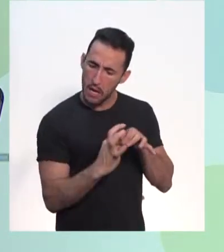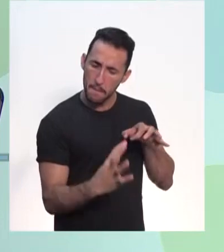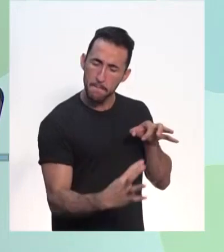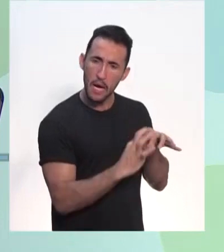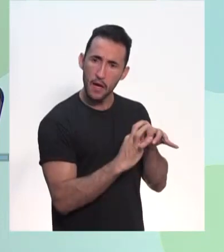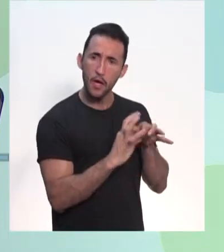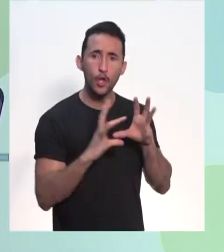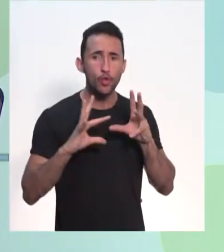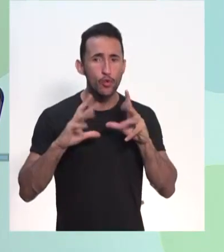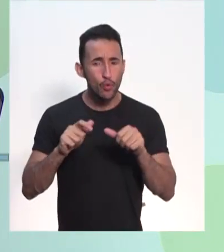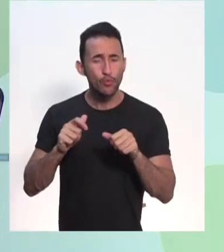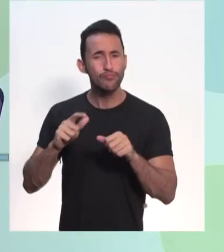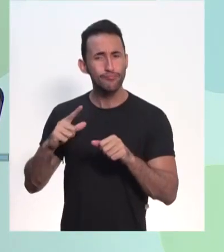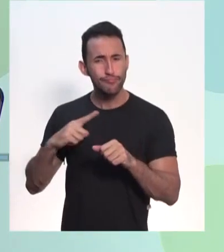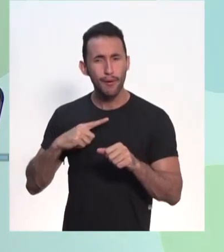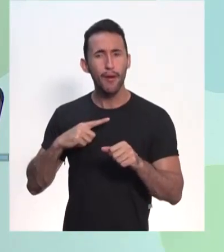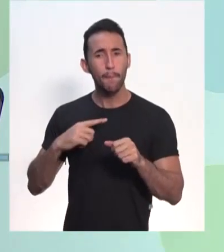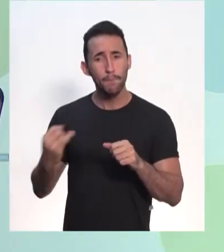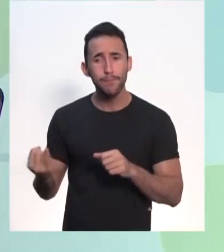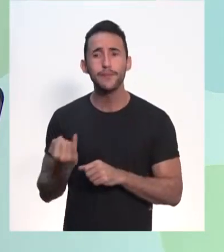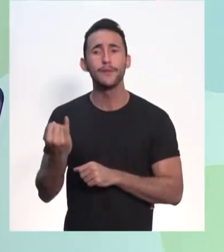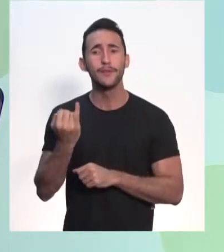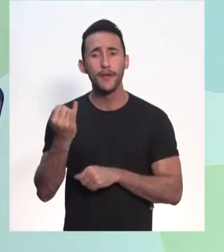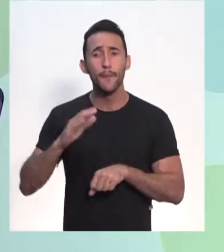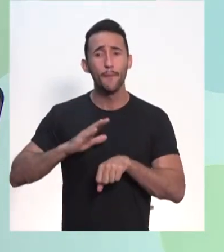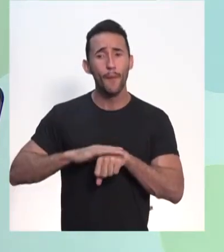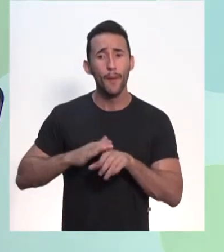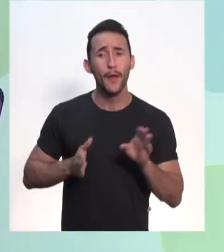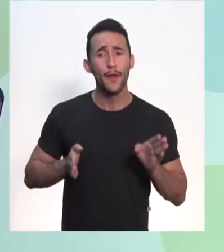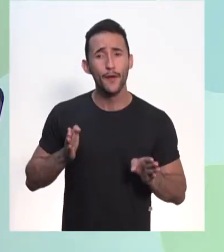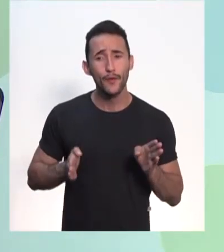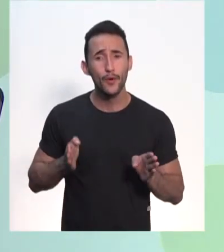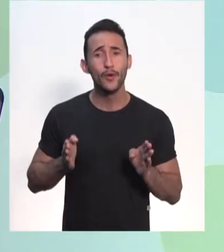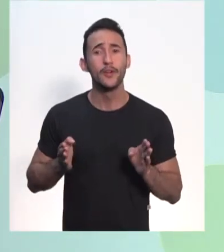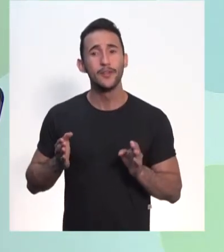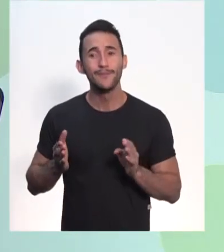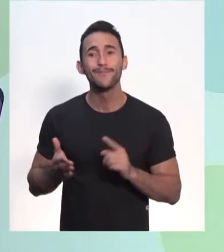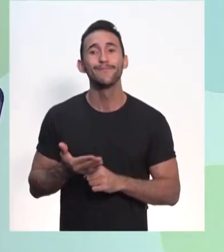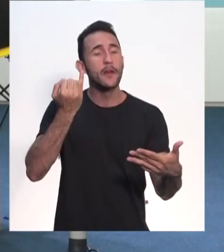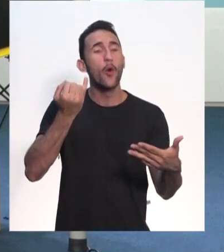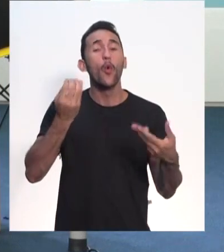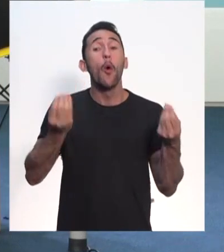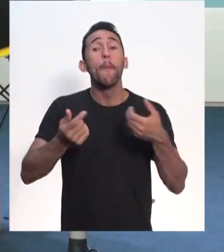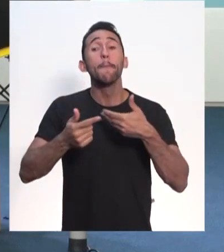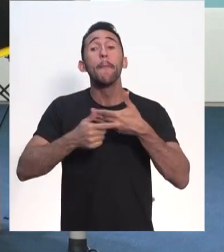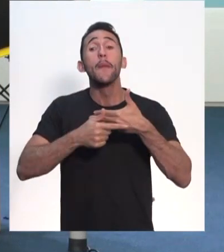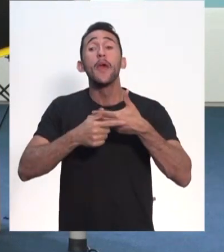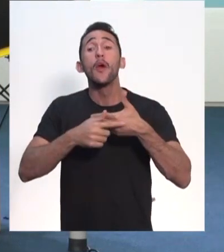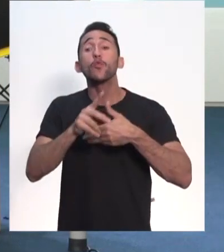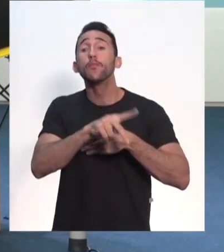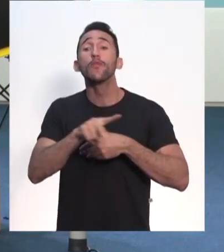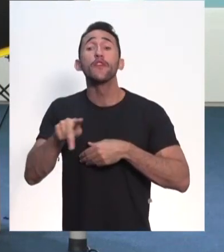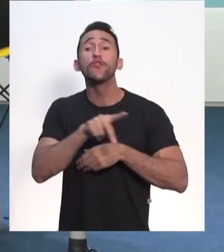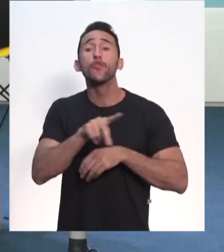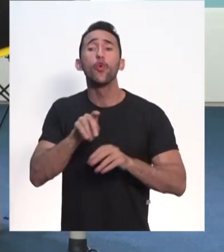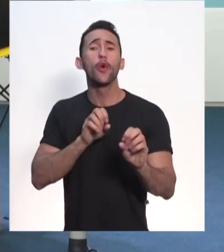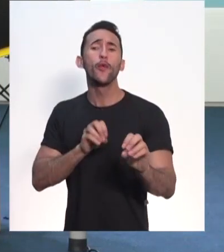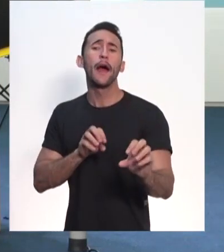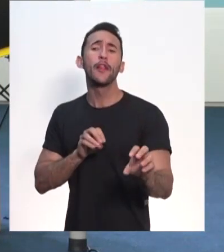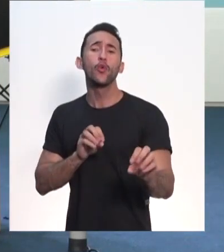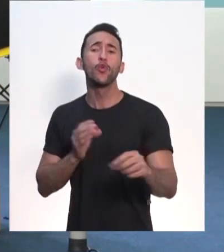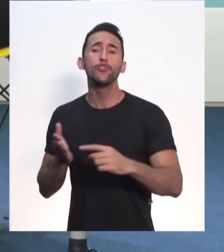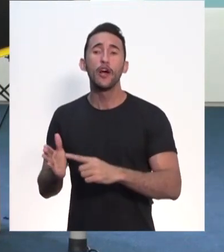pensar as imagens que eu vou precisar, os textos que eu vou precisar, e aí a gente vai gravar e vai editar. Então,